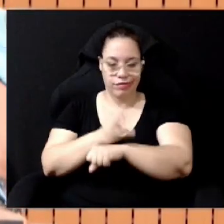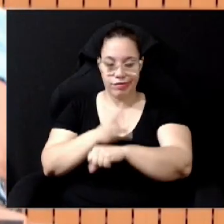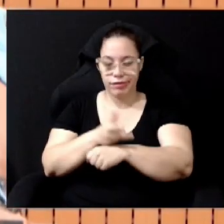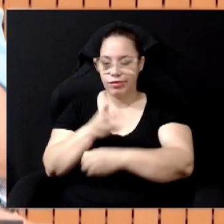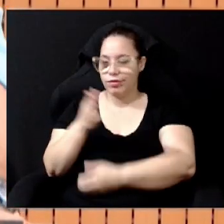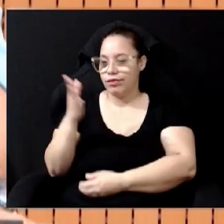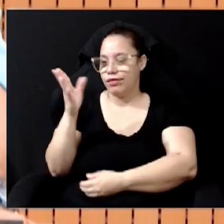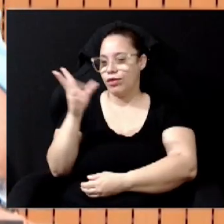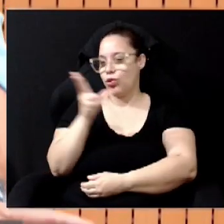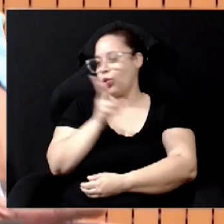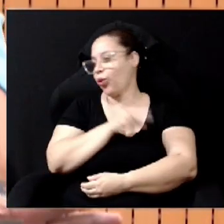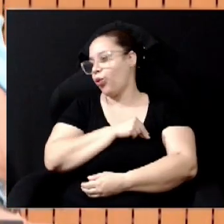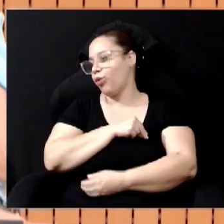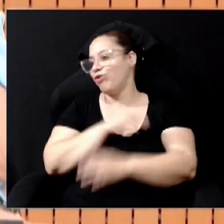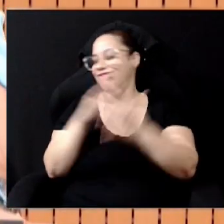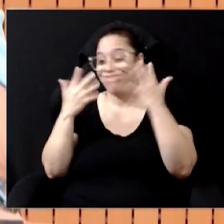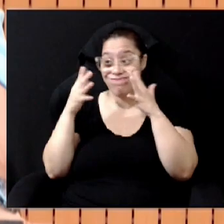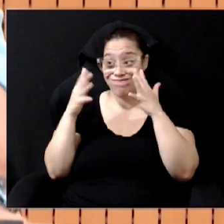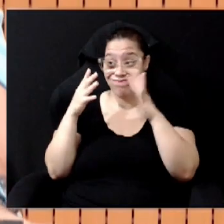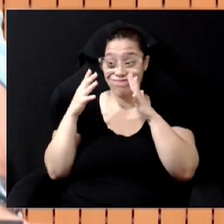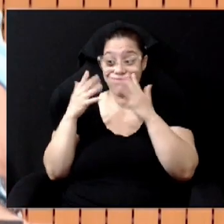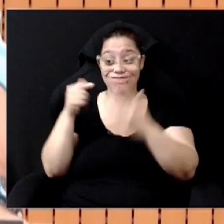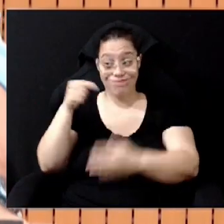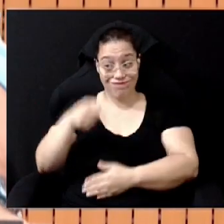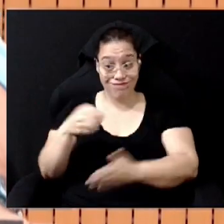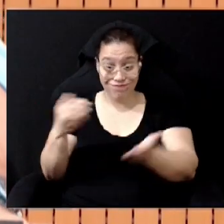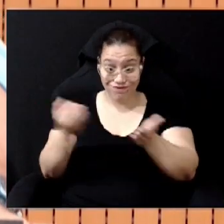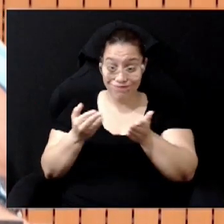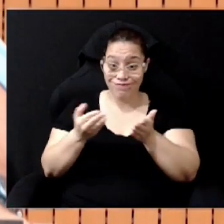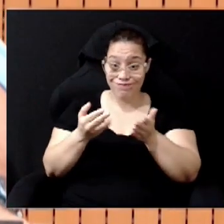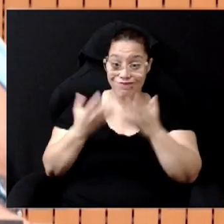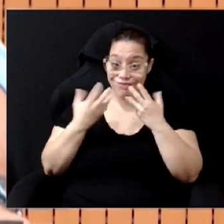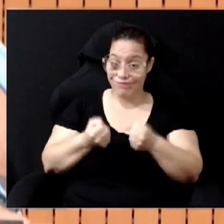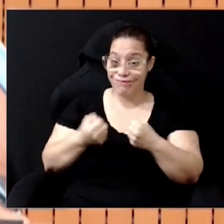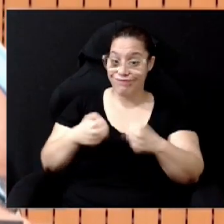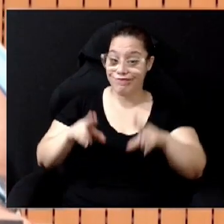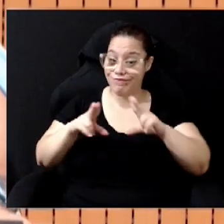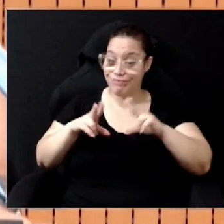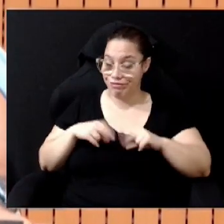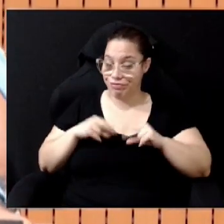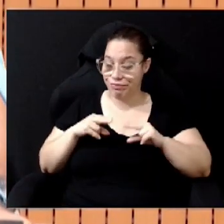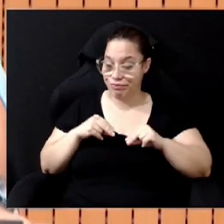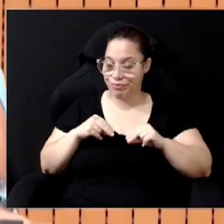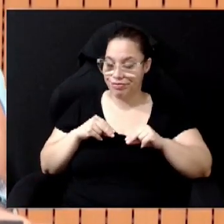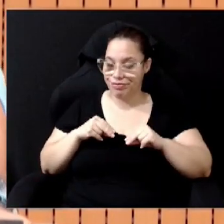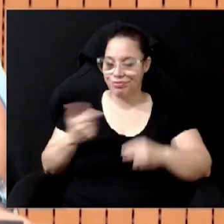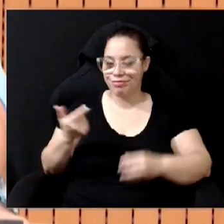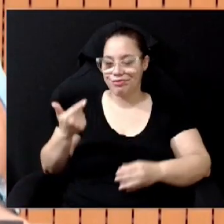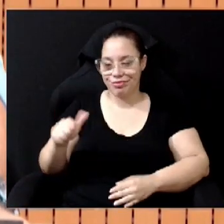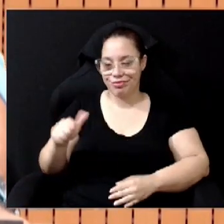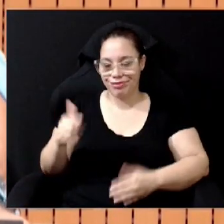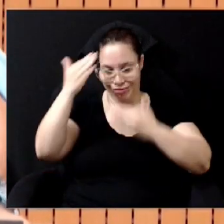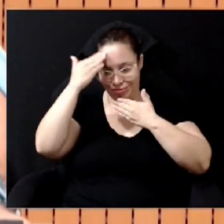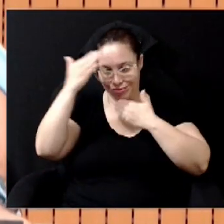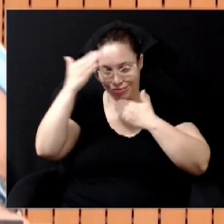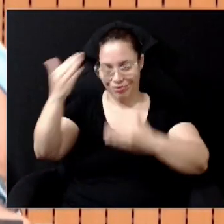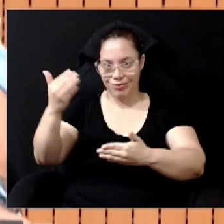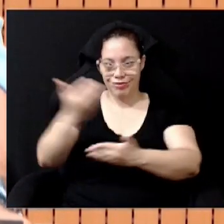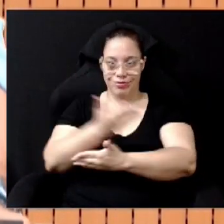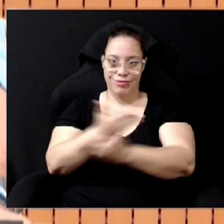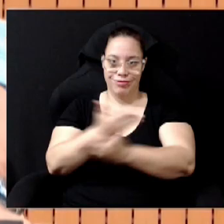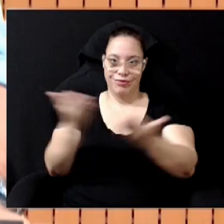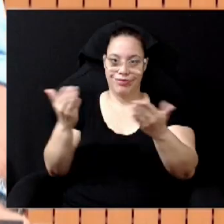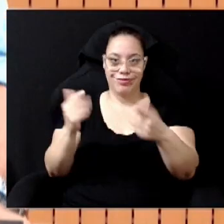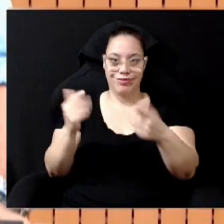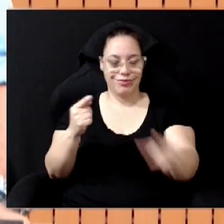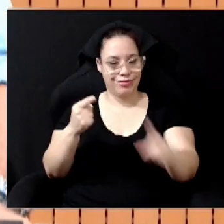me parabenizando por estar aqui recebendo esse prêmio. E, mais uma vez, eu quero agradecer a todos que apoiaram o